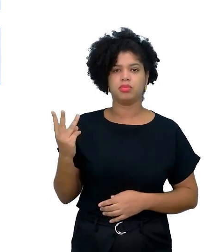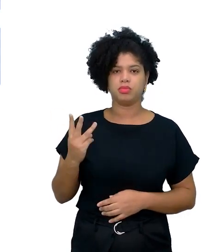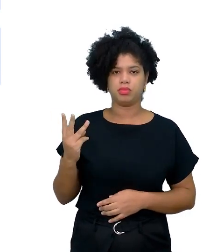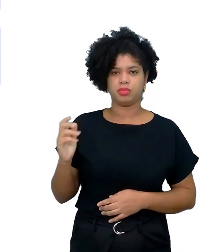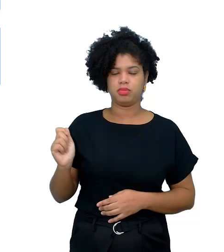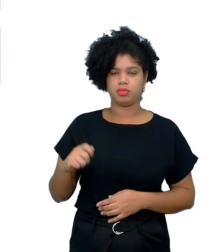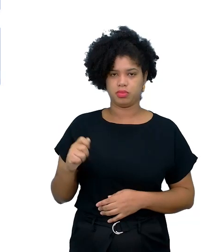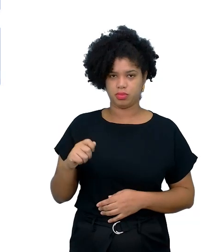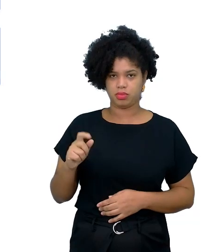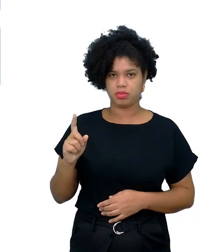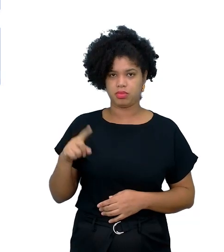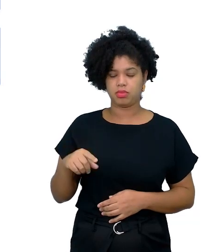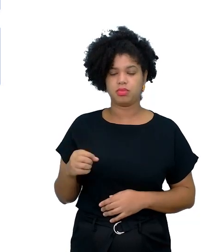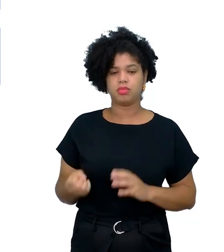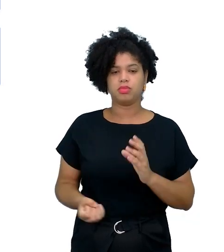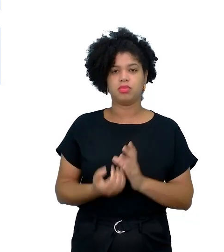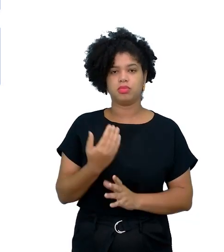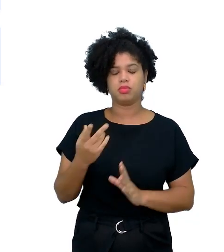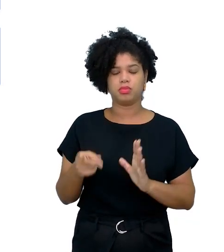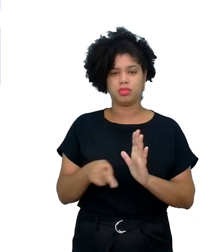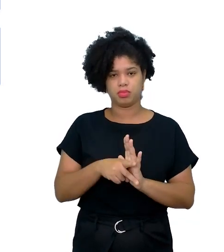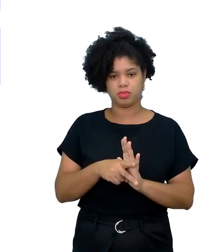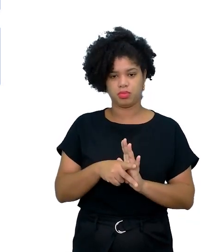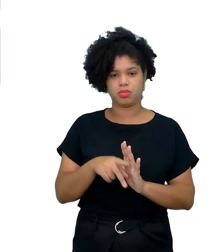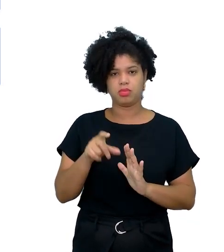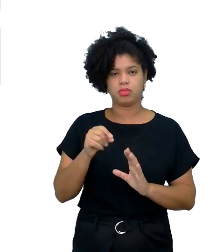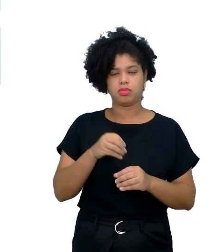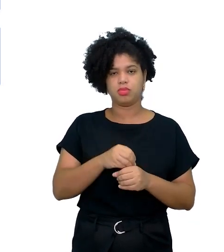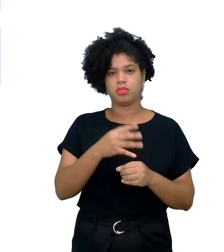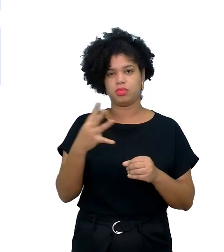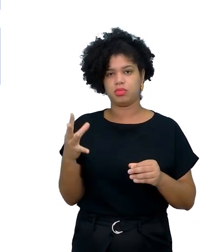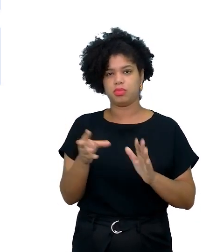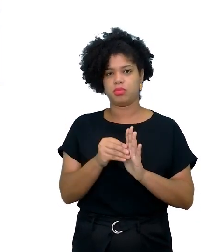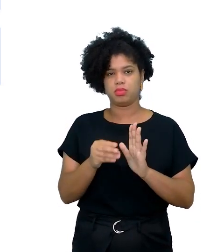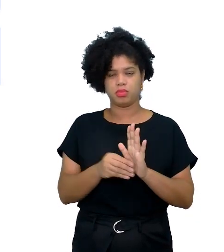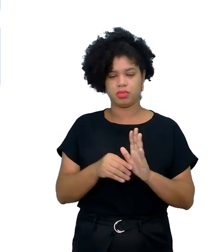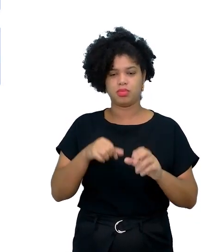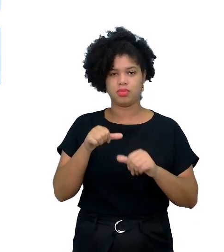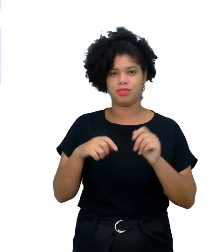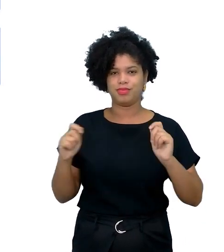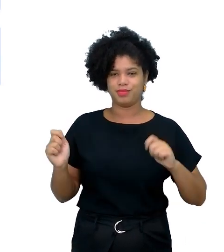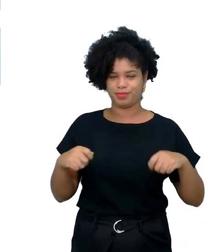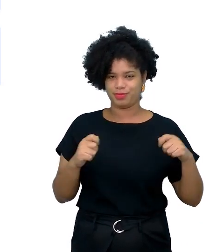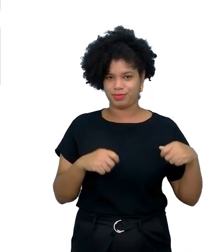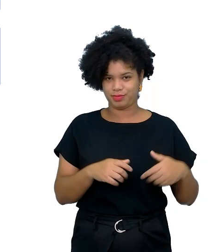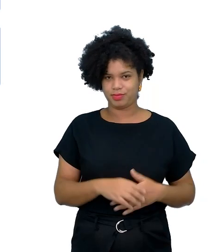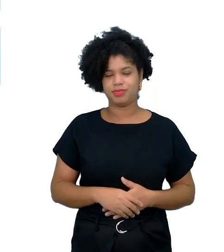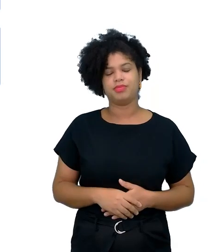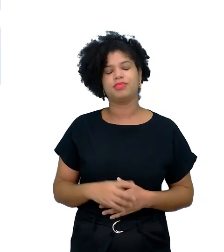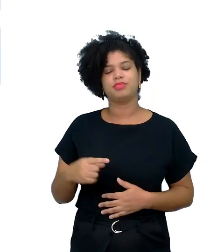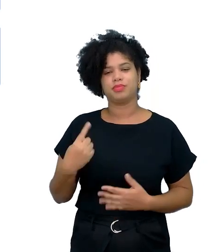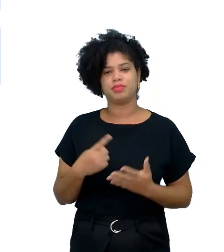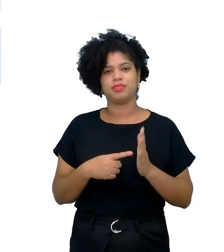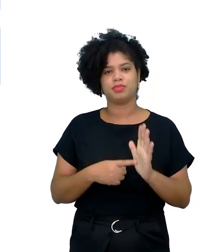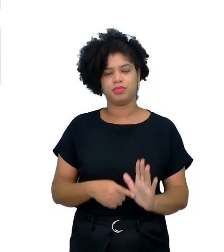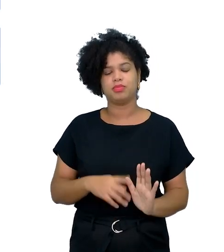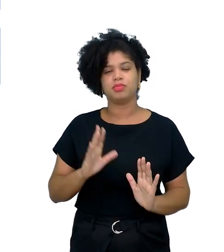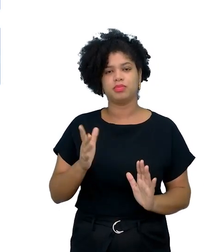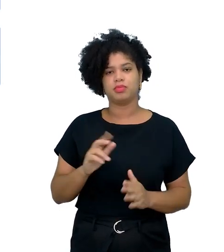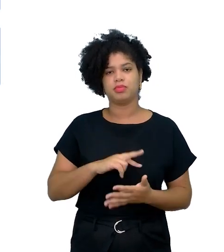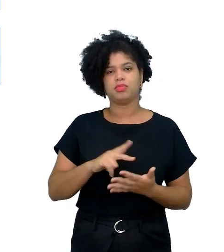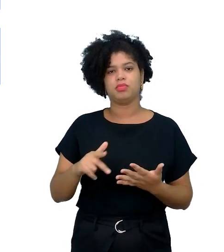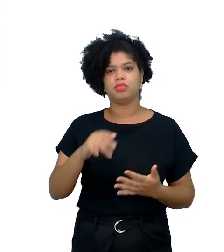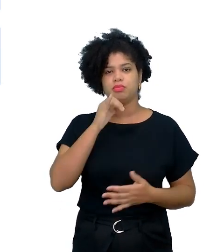terceira, que será determinada pela composição dessas transformações. Então, nós trouxemos vários exemplos